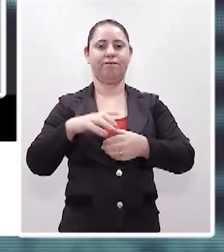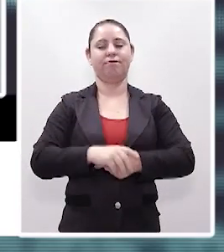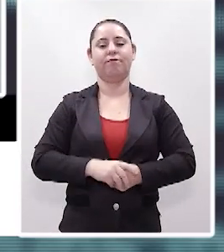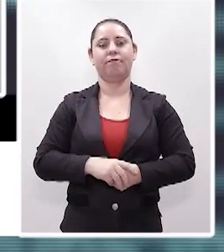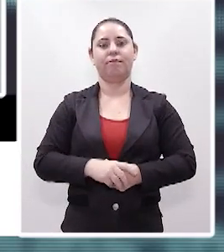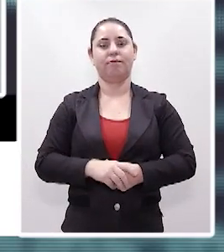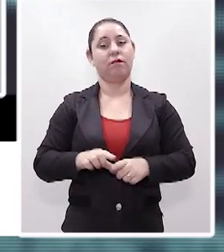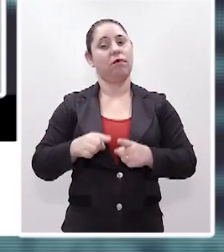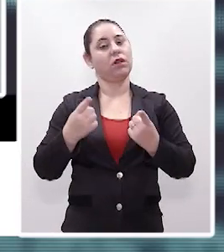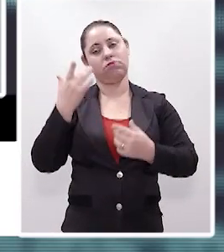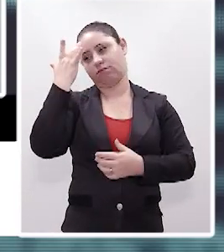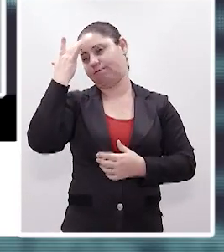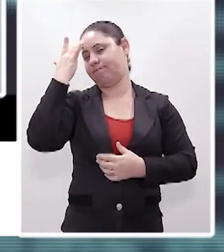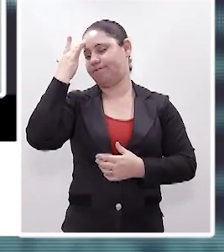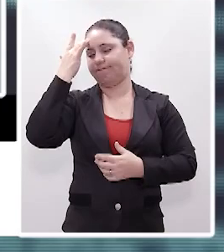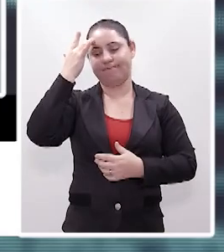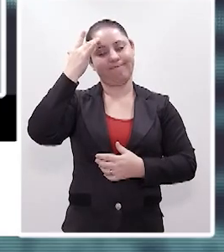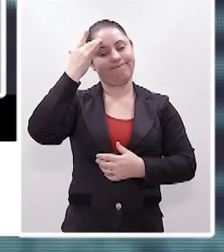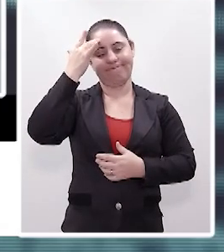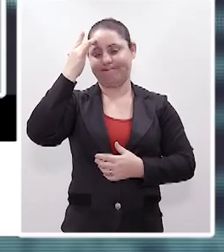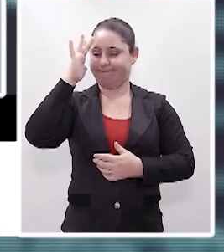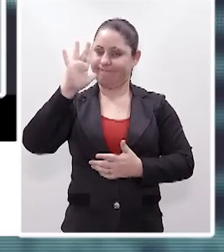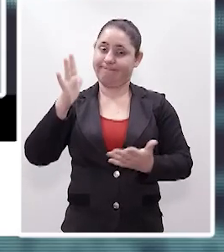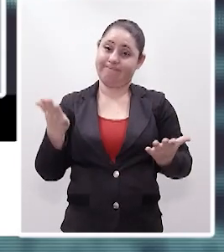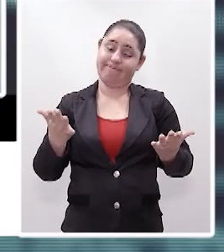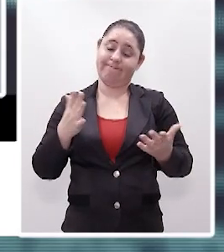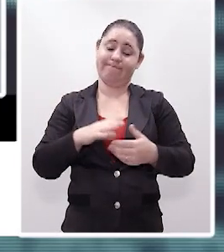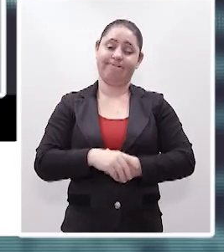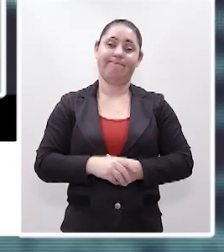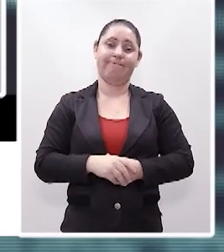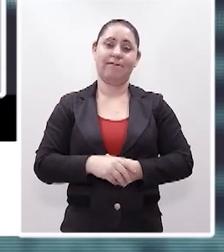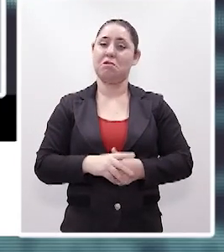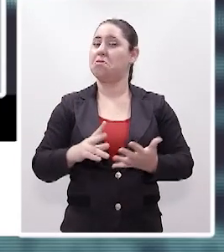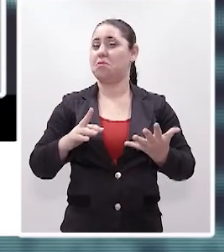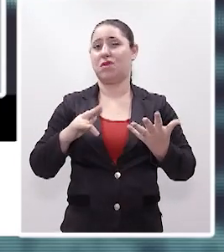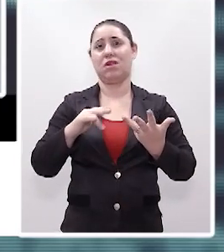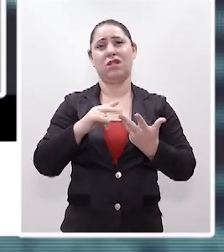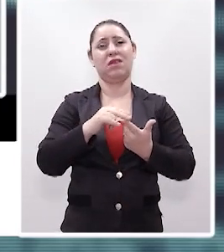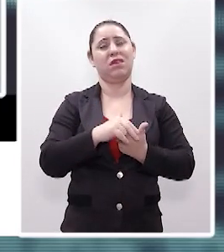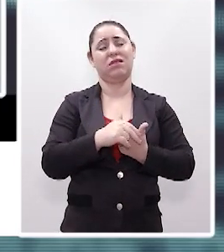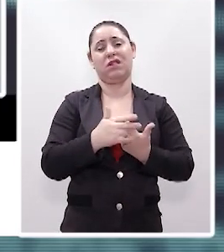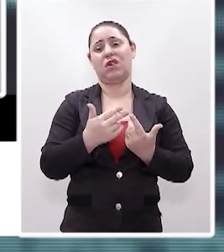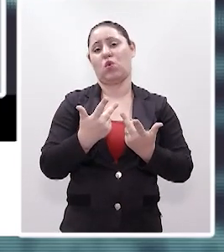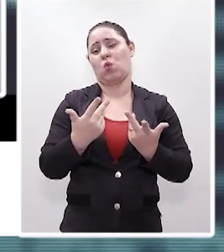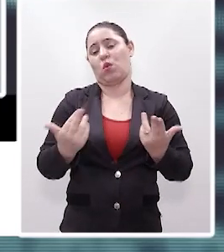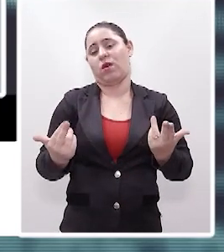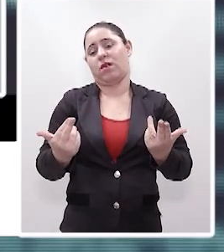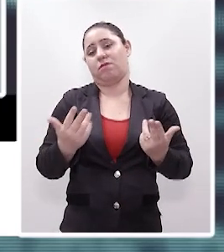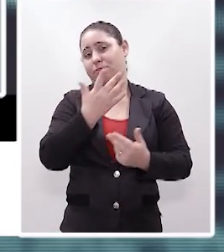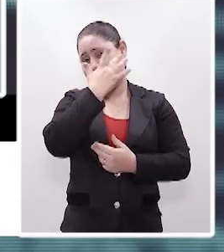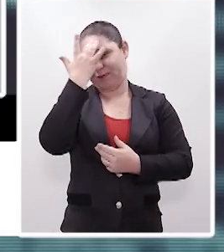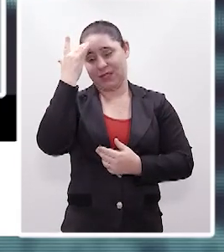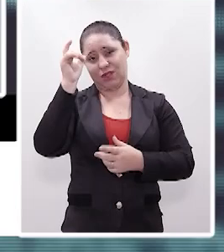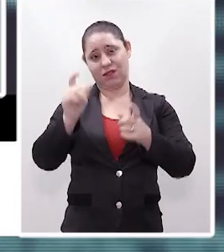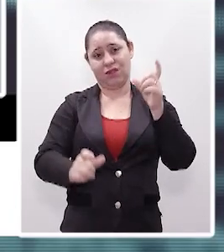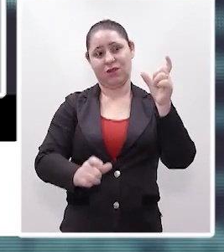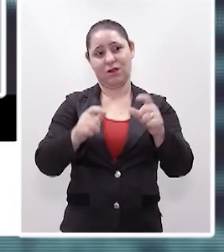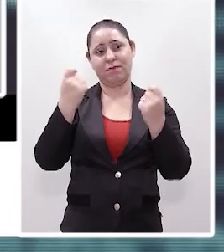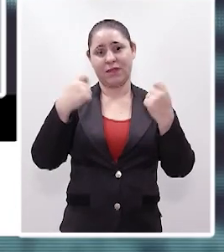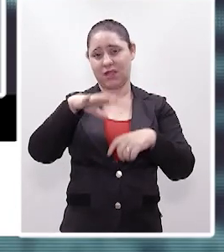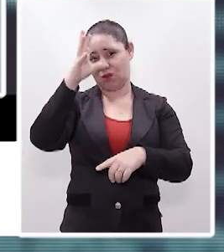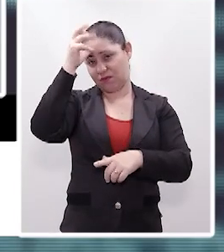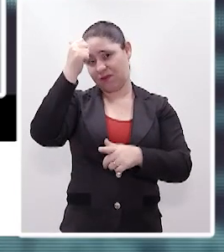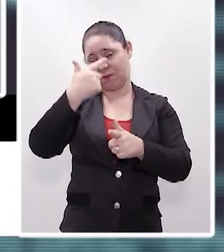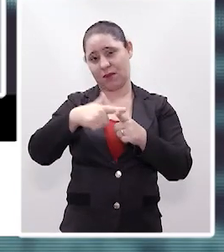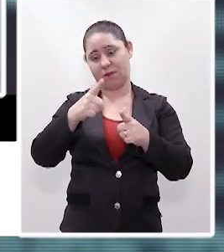retomar. Mas não sei, tudo depende de tantas coisas, tantas pessoas, né? E a gente está